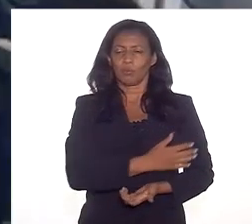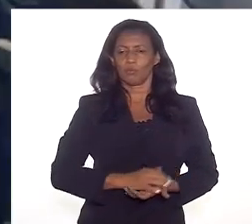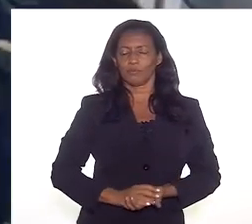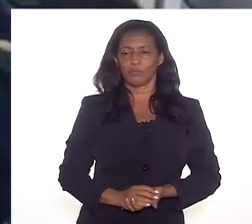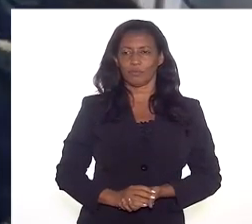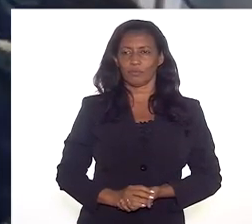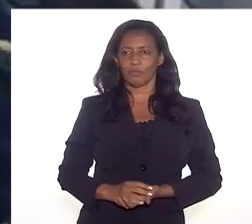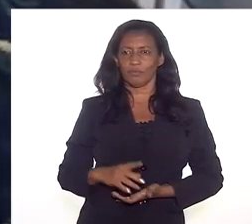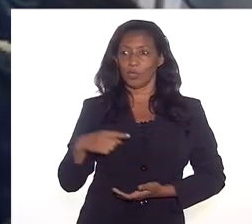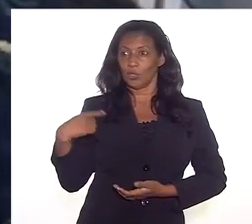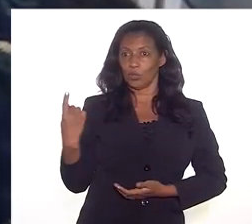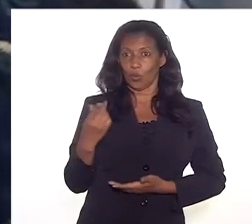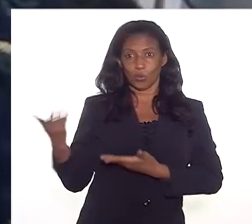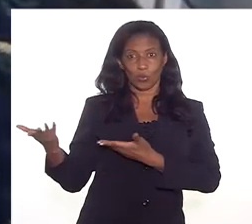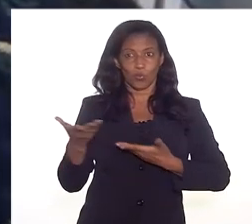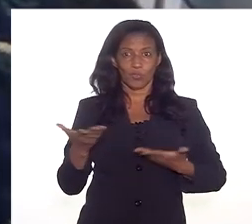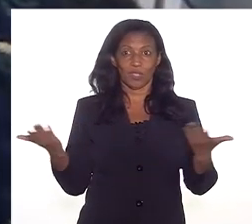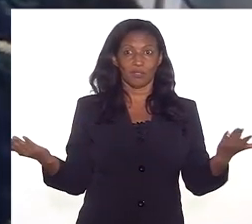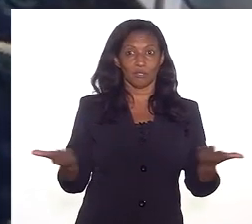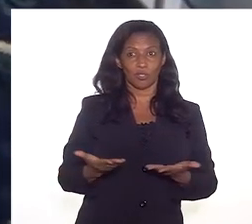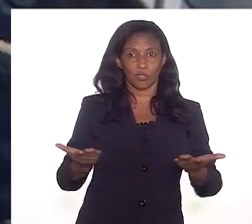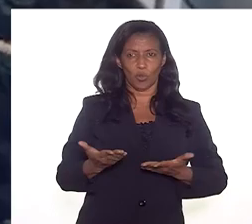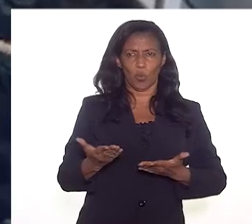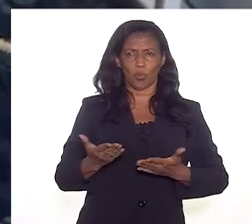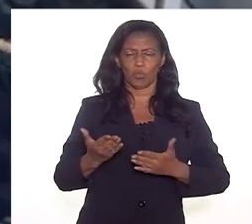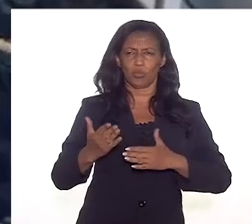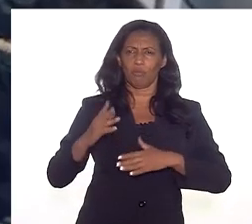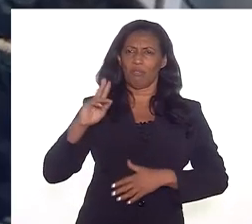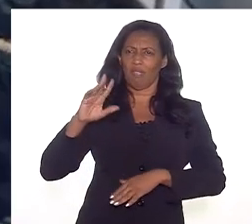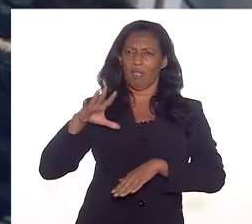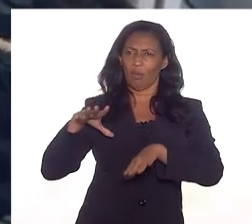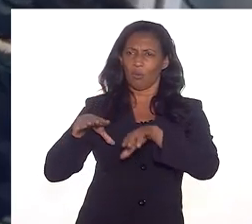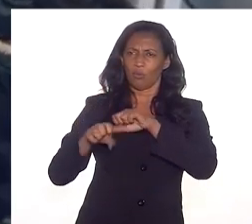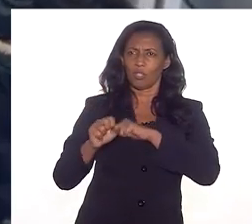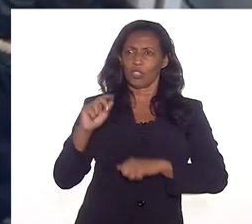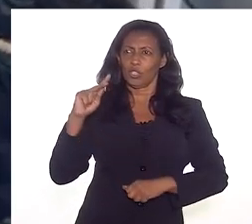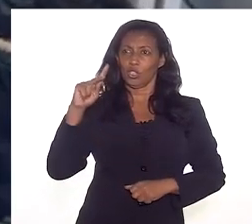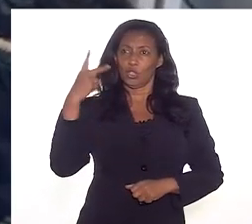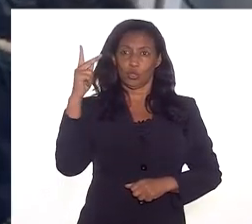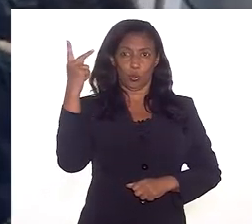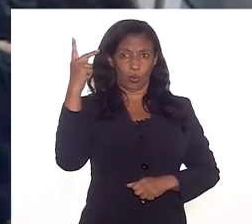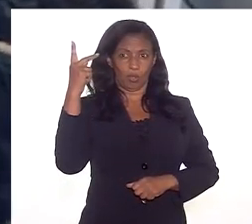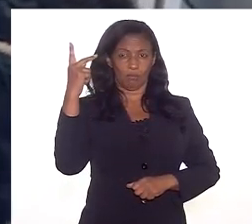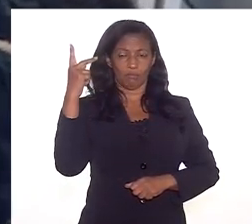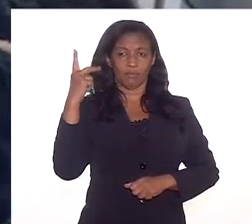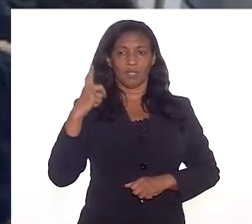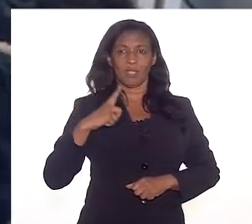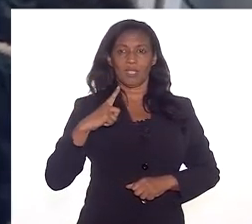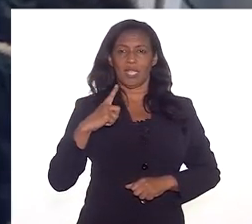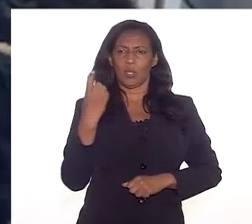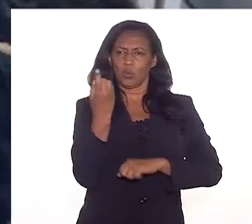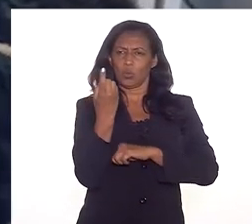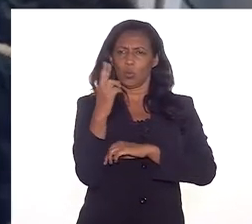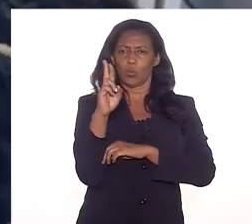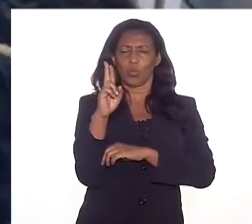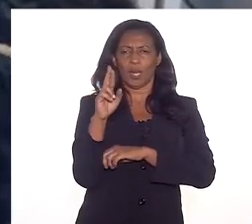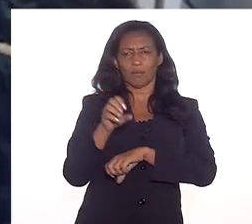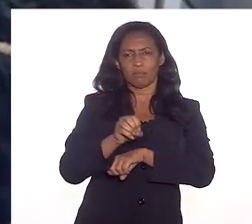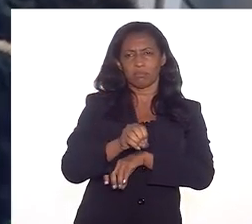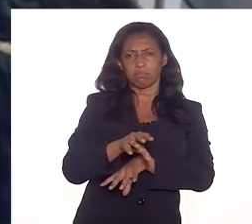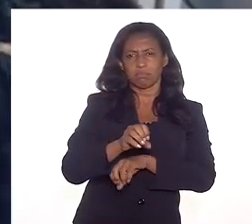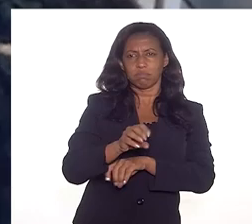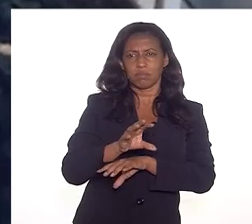Nosso convidado de hoje tem uma carreira acadêmica brilhante. Graduado em História, tem mestrado e doutorado em